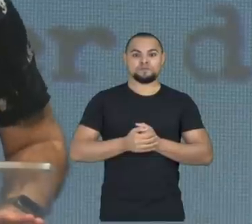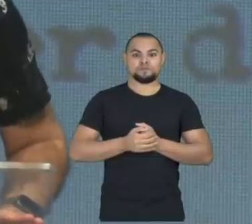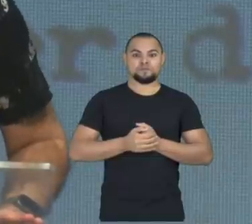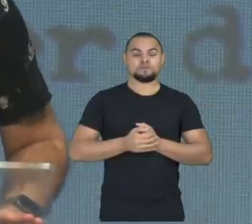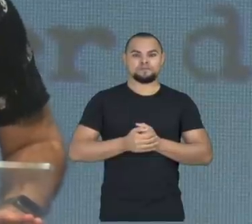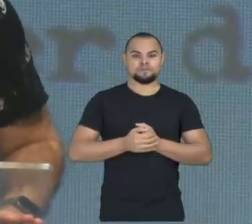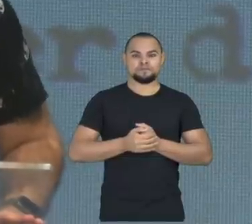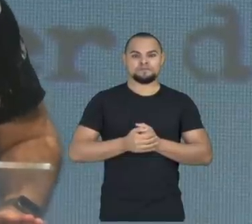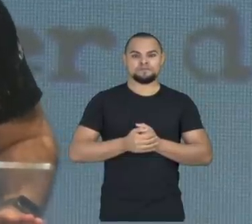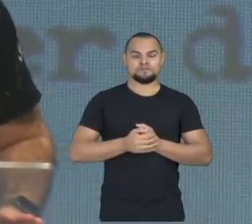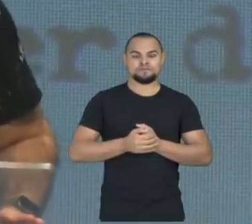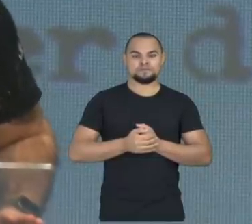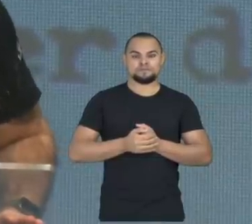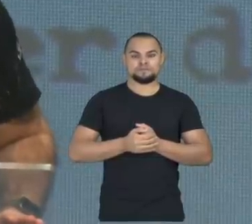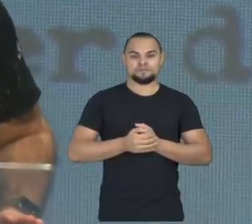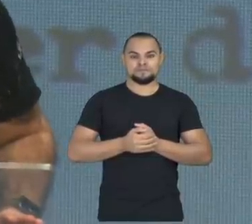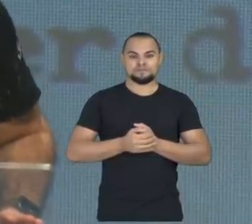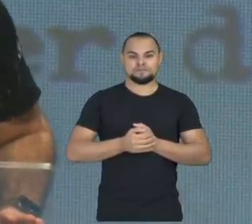Desapega.